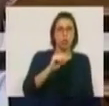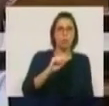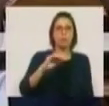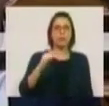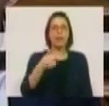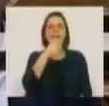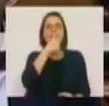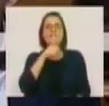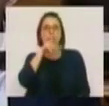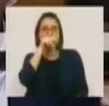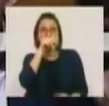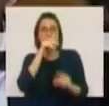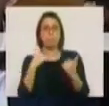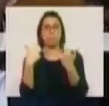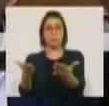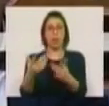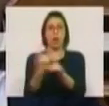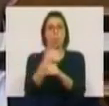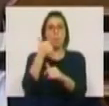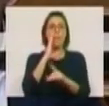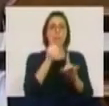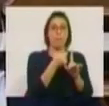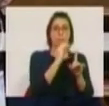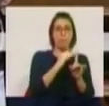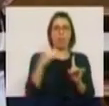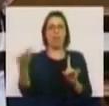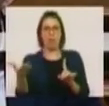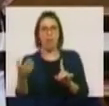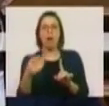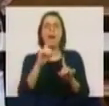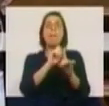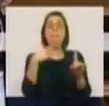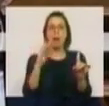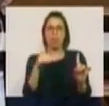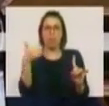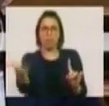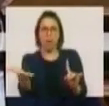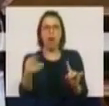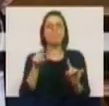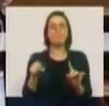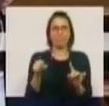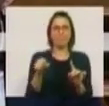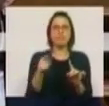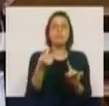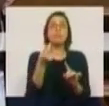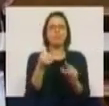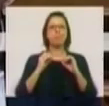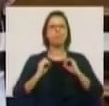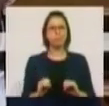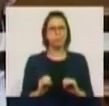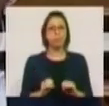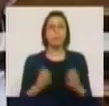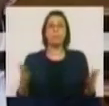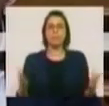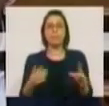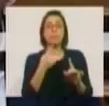Santander, a quem foram entregues as partes boas do BES e as partes boas do BANIF praticamente a custo zero.